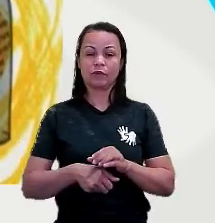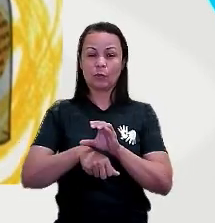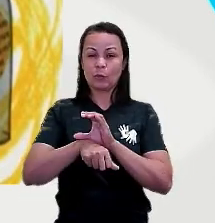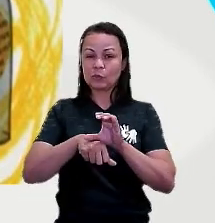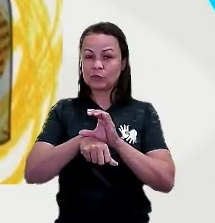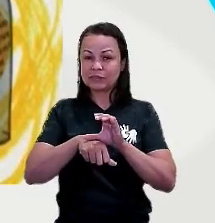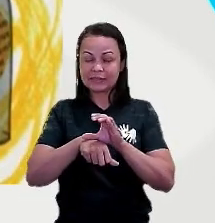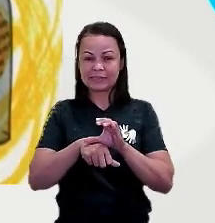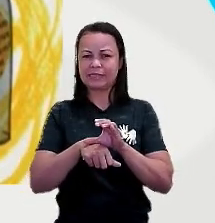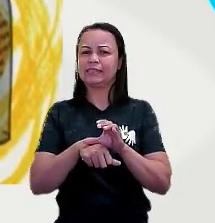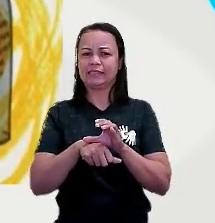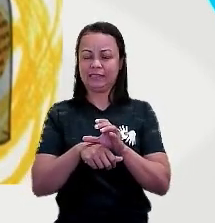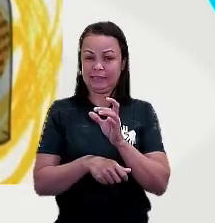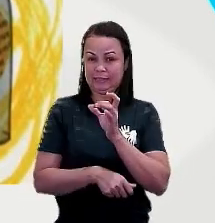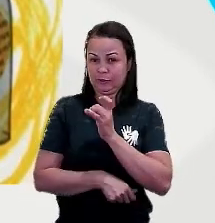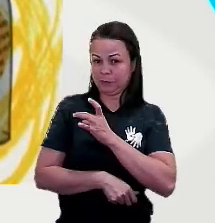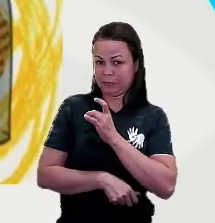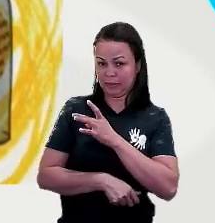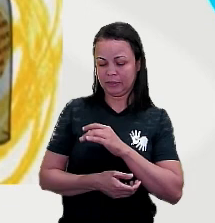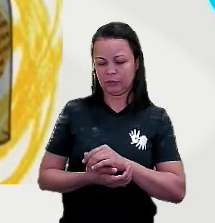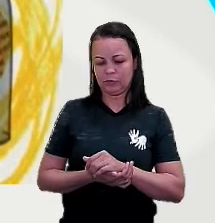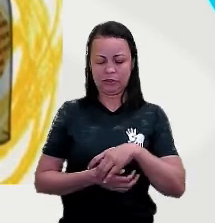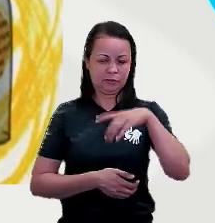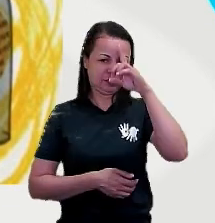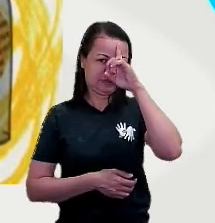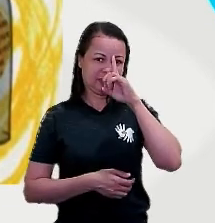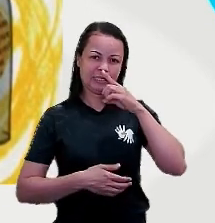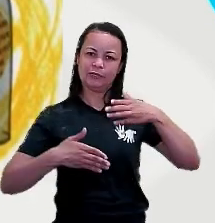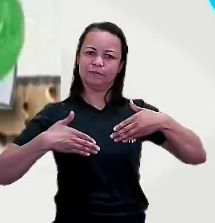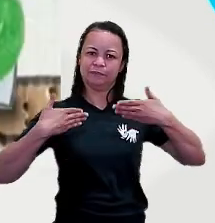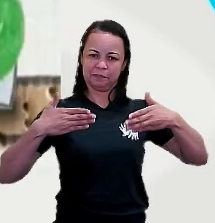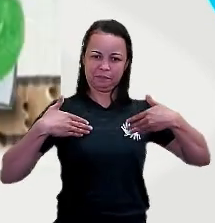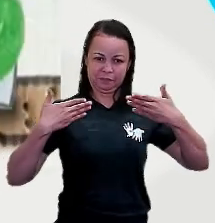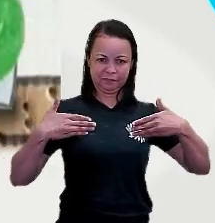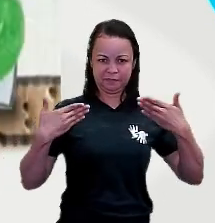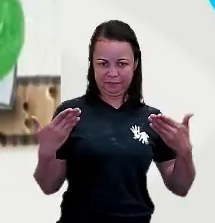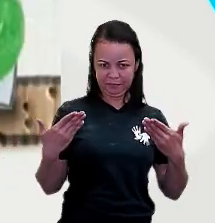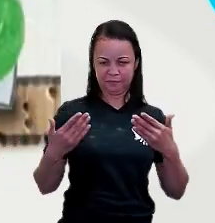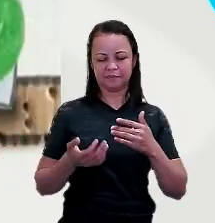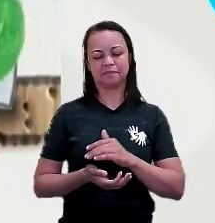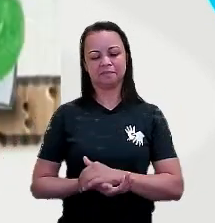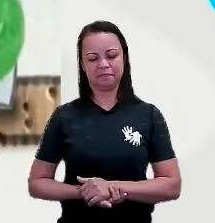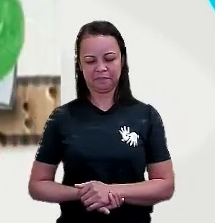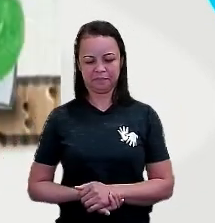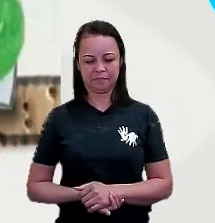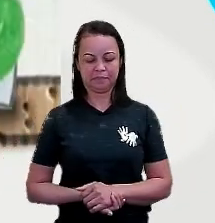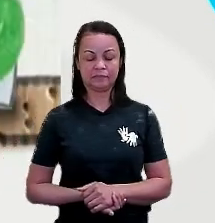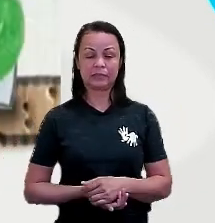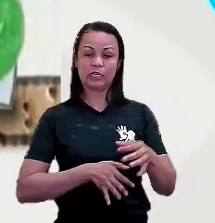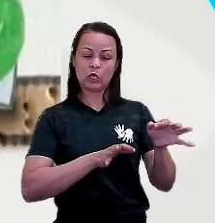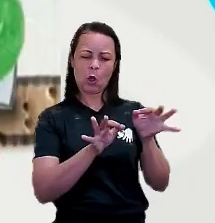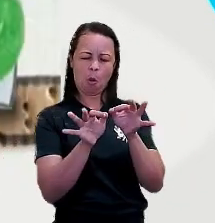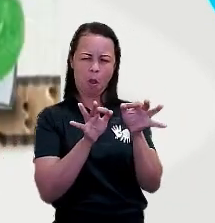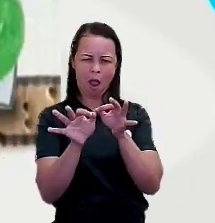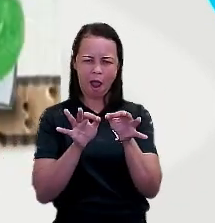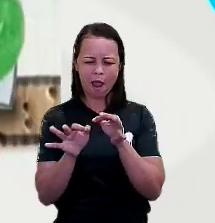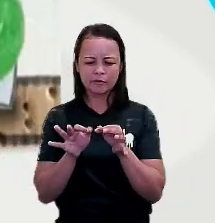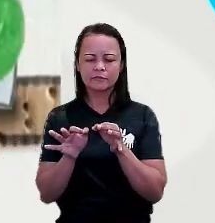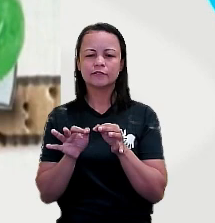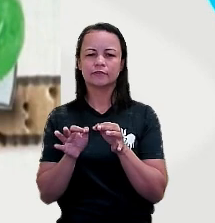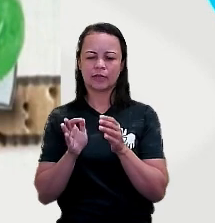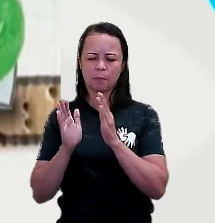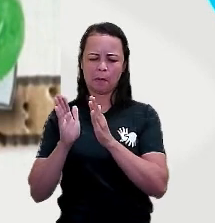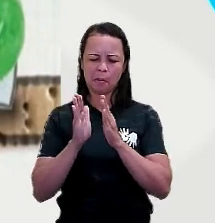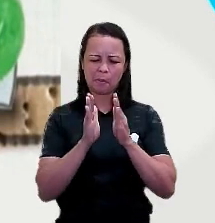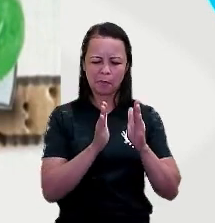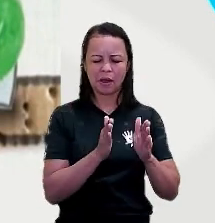cinza do medo e o amarelo da alegria. Não é? E organizadas funcionam